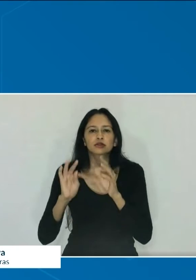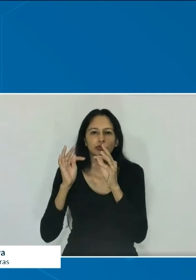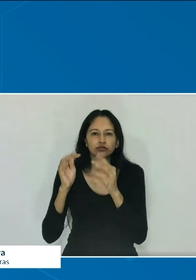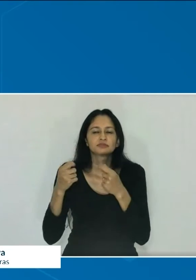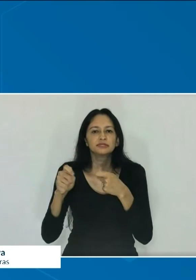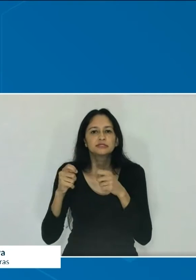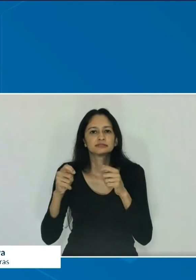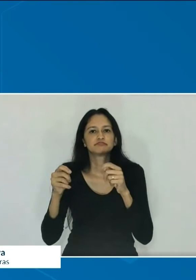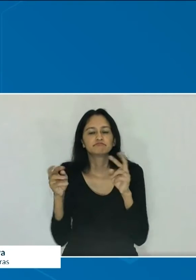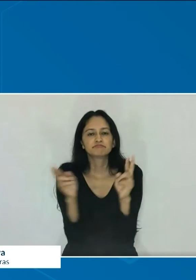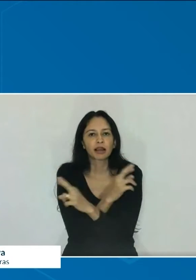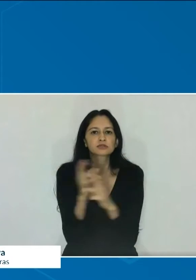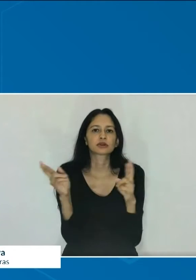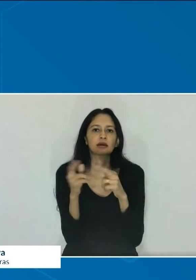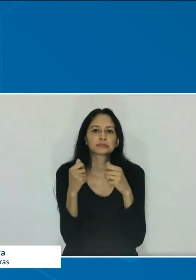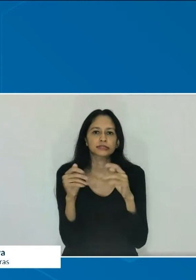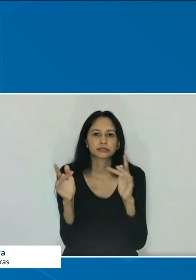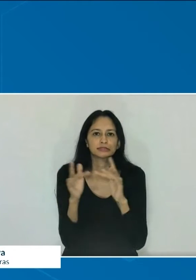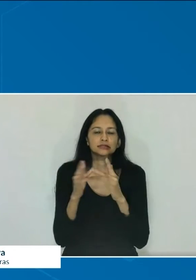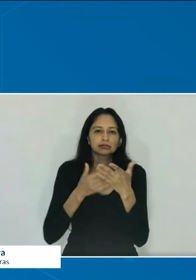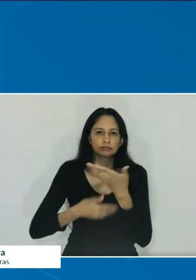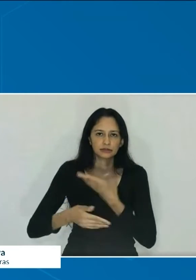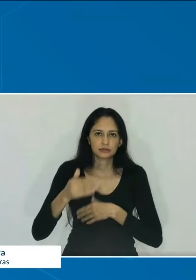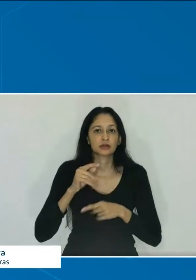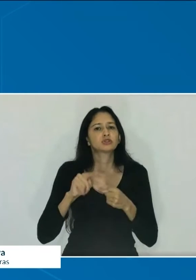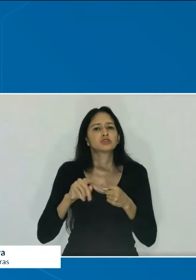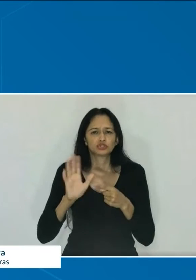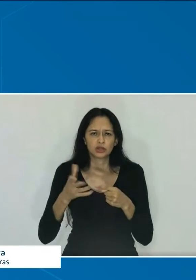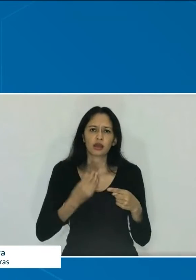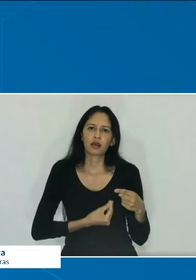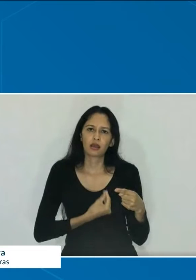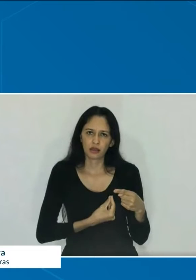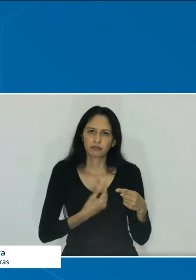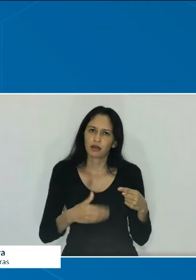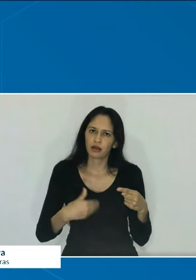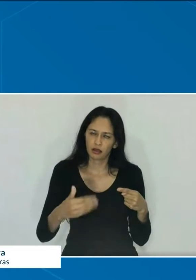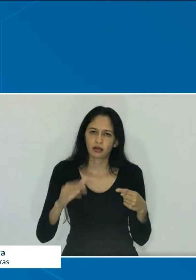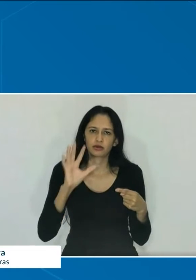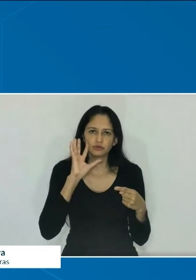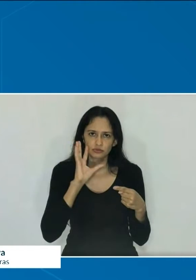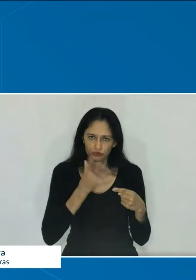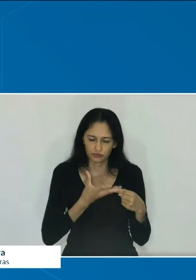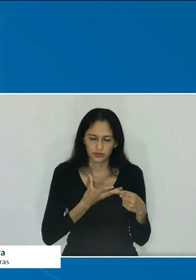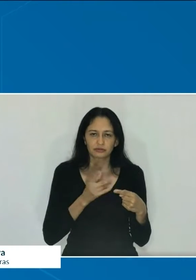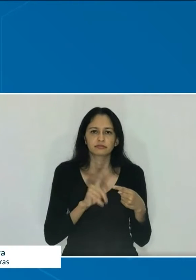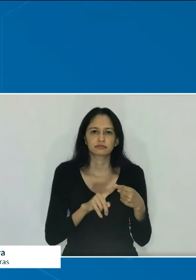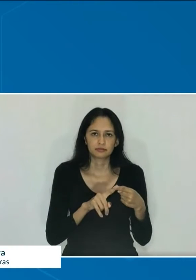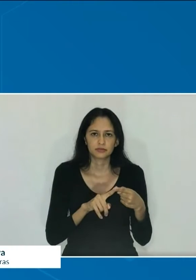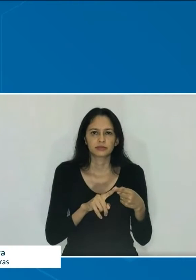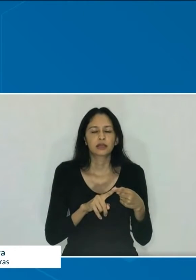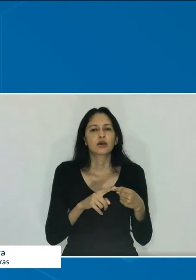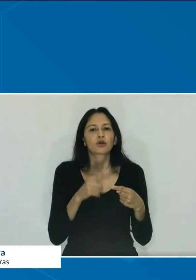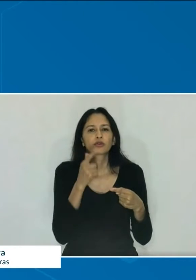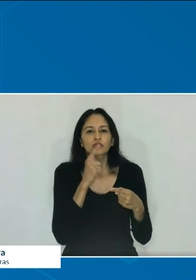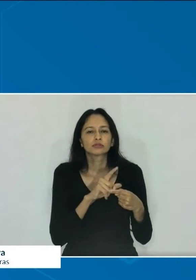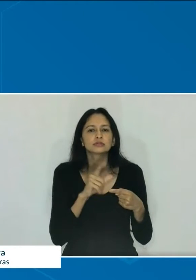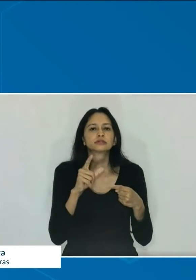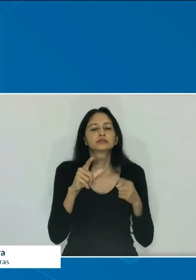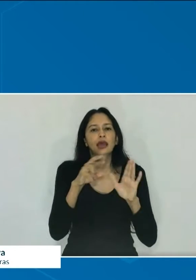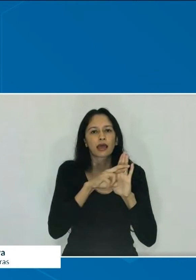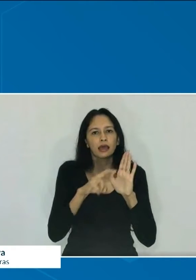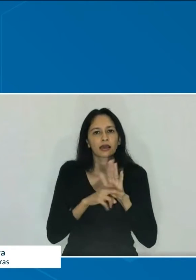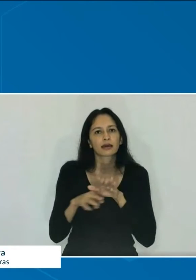as outras. Isso já está sendo resolvido. Isso a gente tem que resolver através de adotar protocolos e padrões